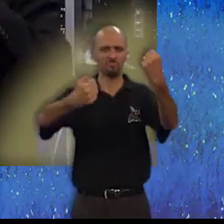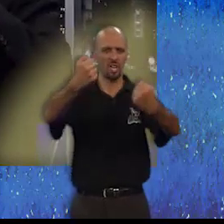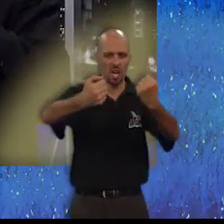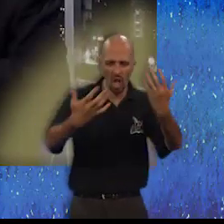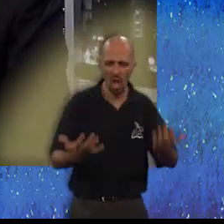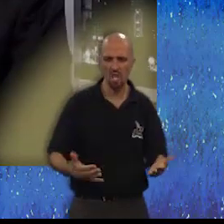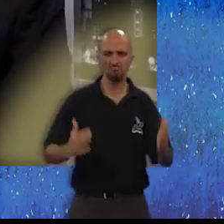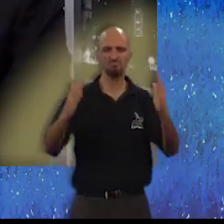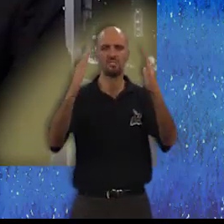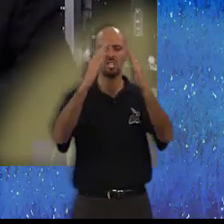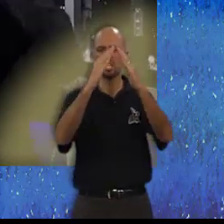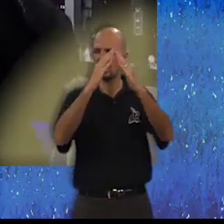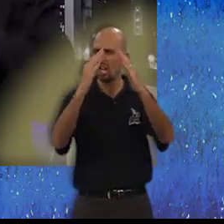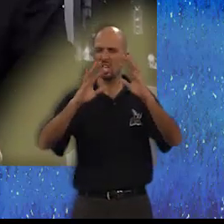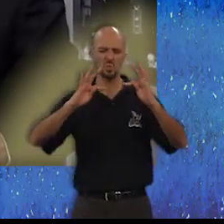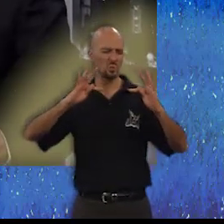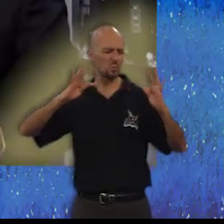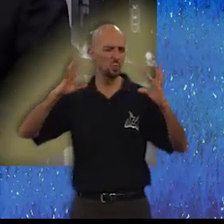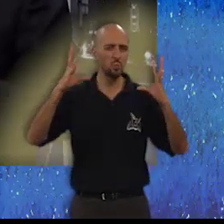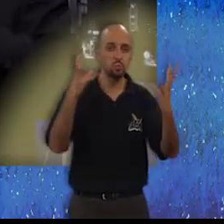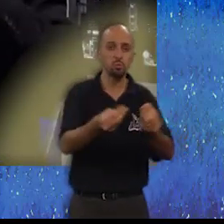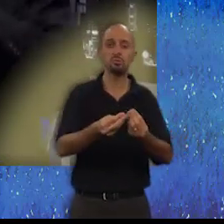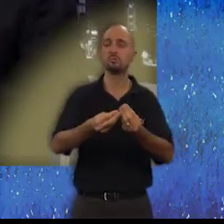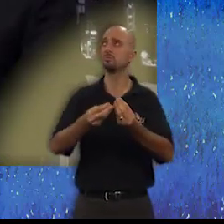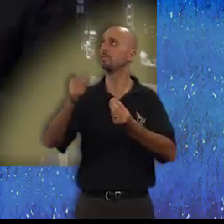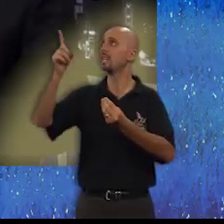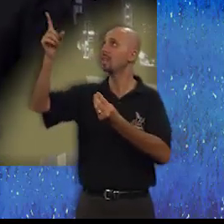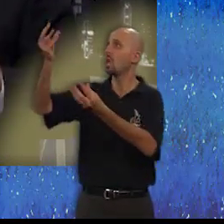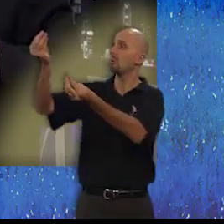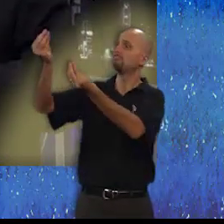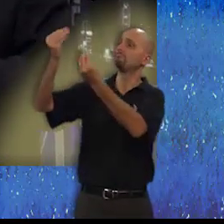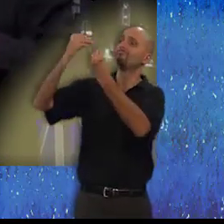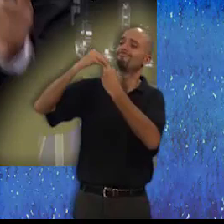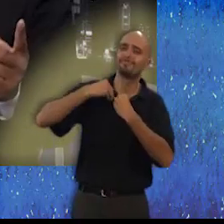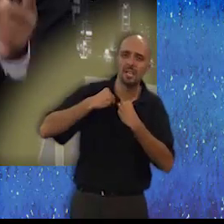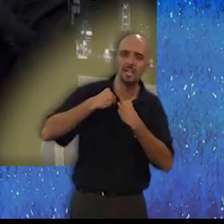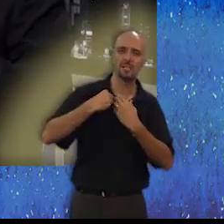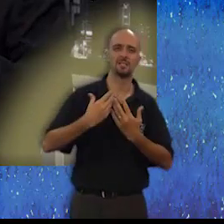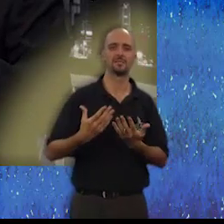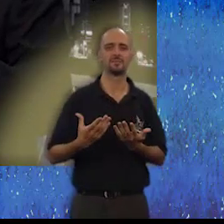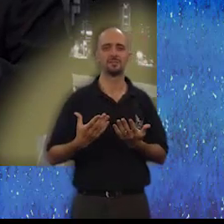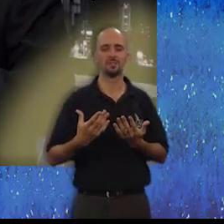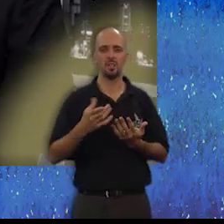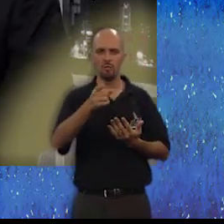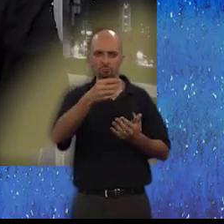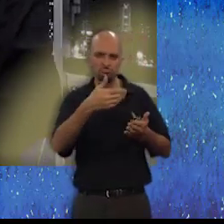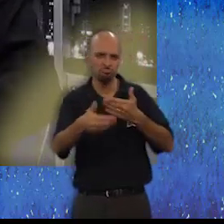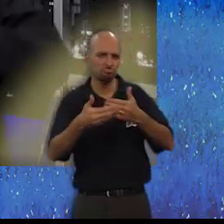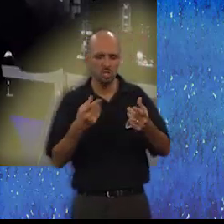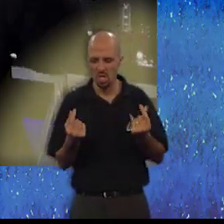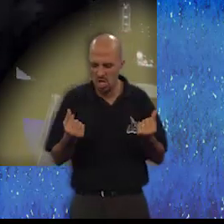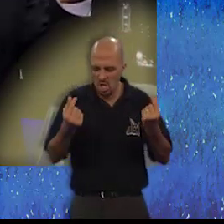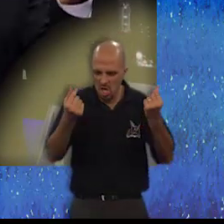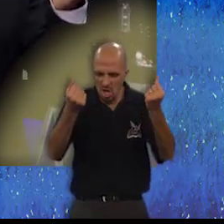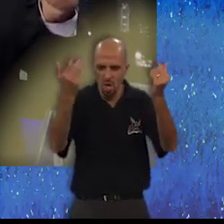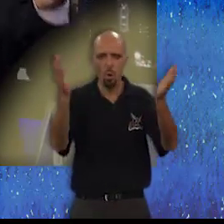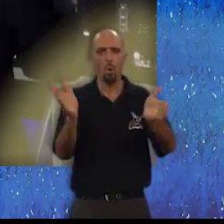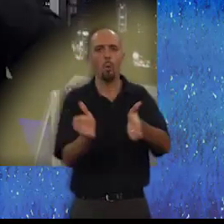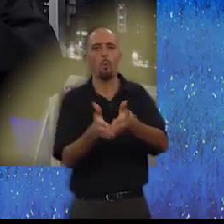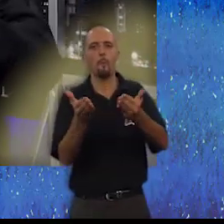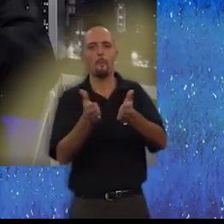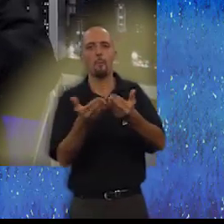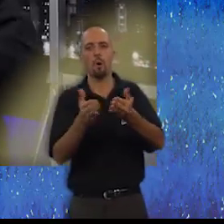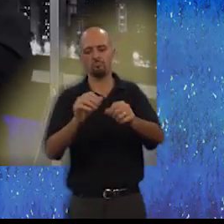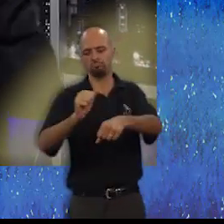e colocar-se de joelhos e se entregar a Deus, você vai ver que sendo rico ou pobre, tendo um cargo de influência ou